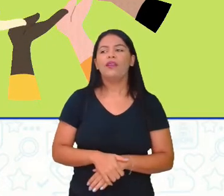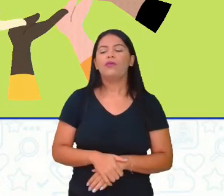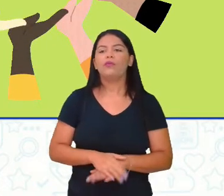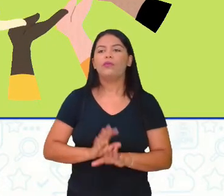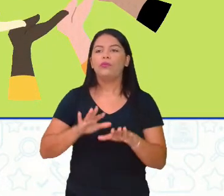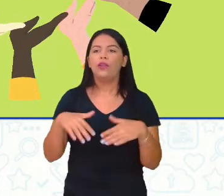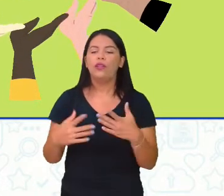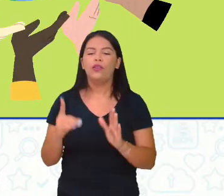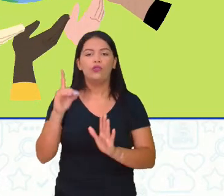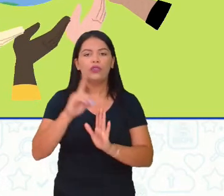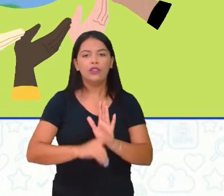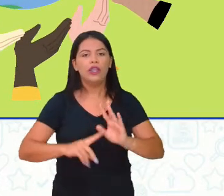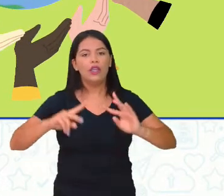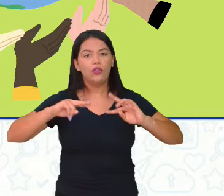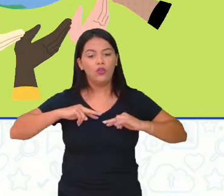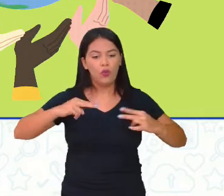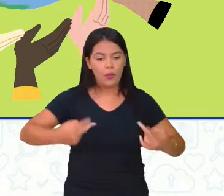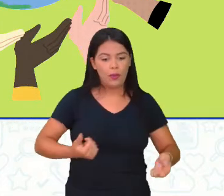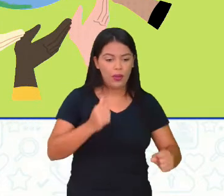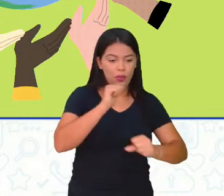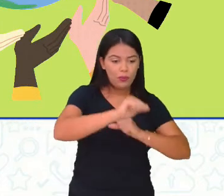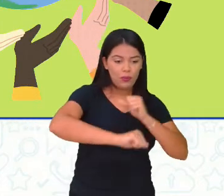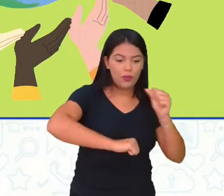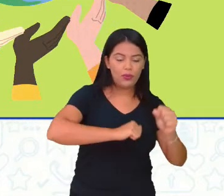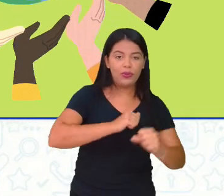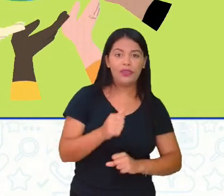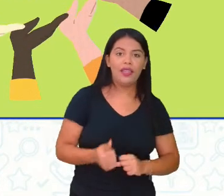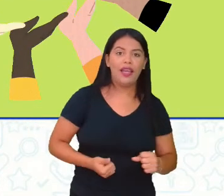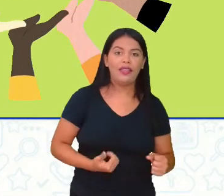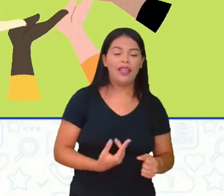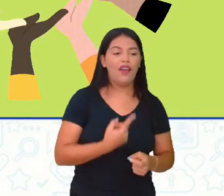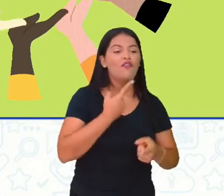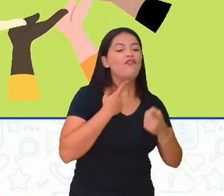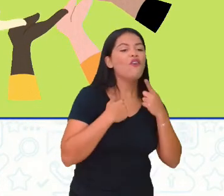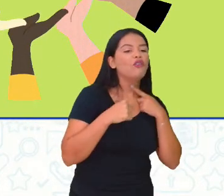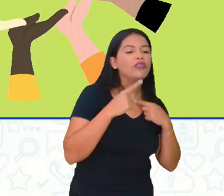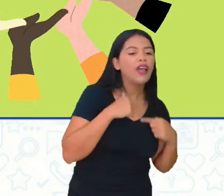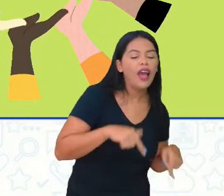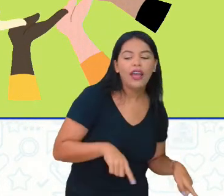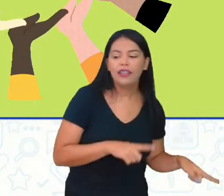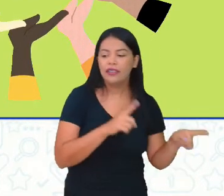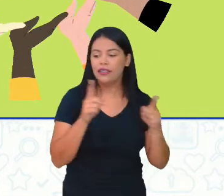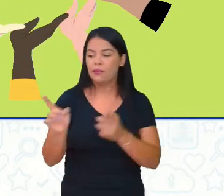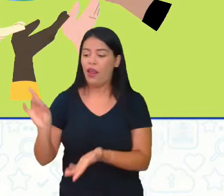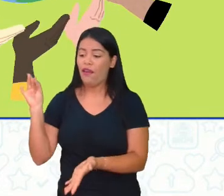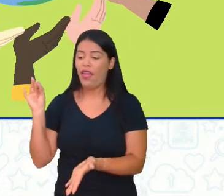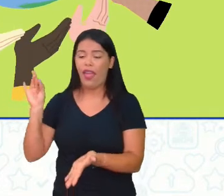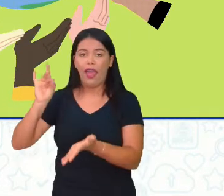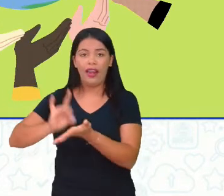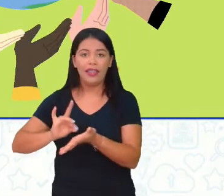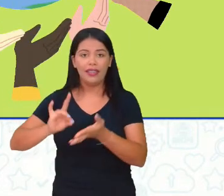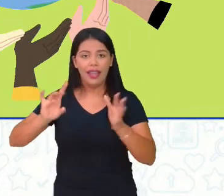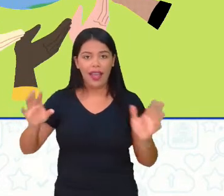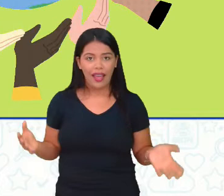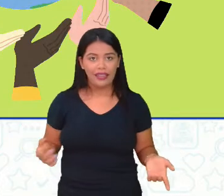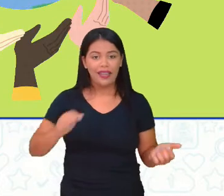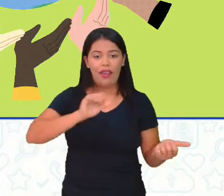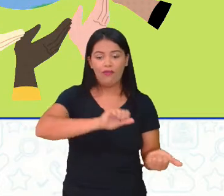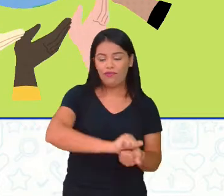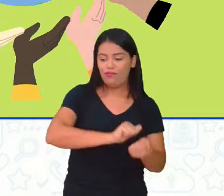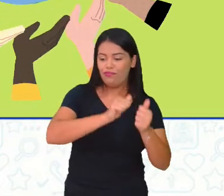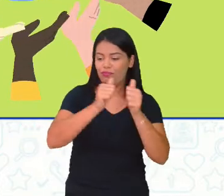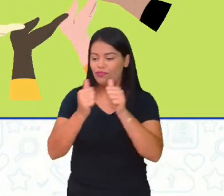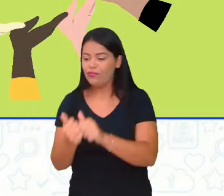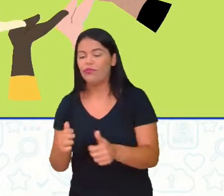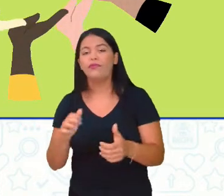da intenção para a realidade. E aí Abraham Maslow, né, fala isso, né? Então,